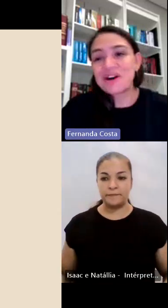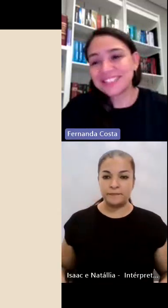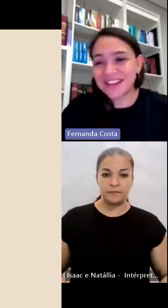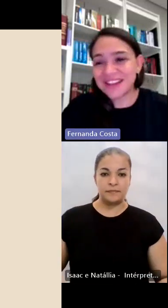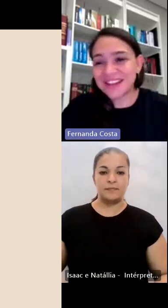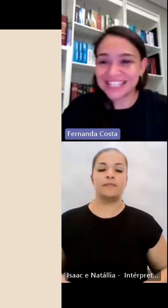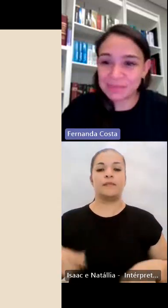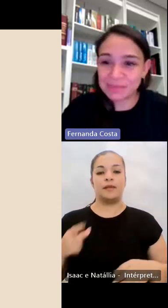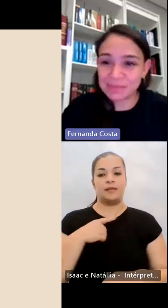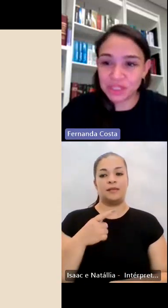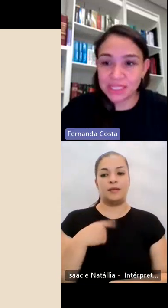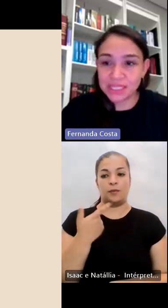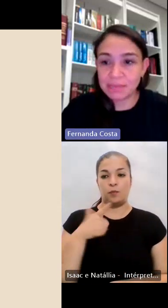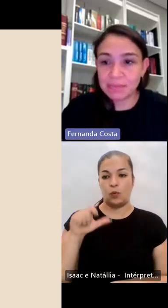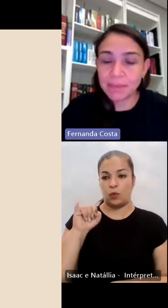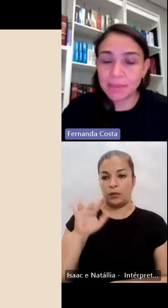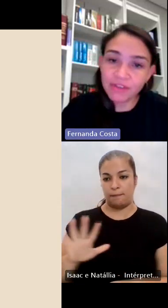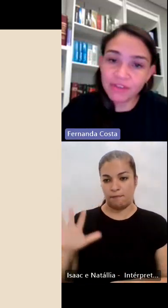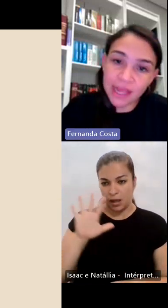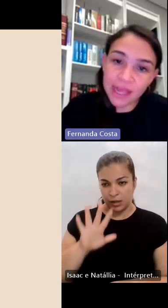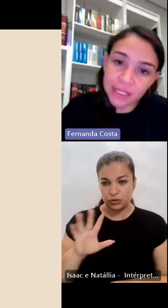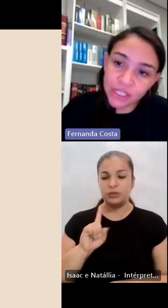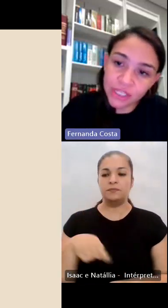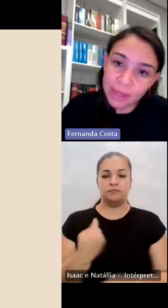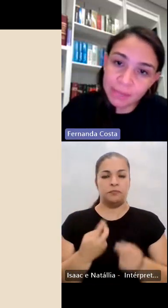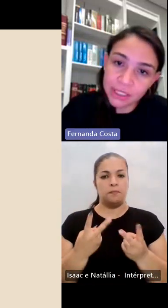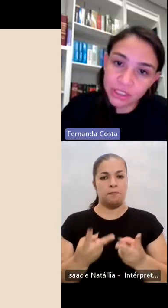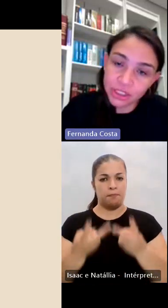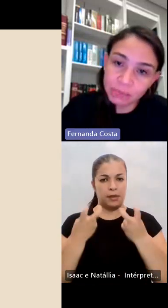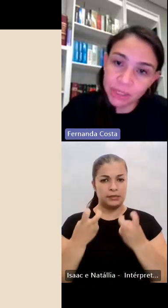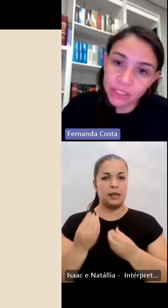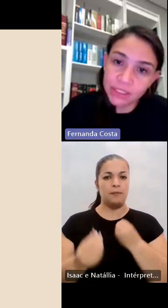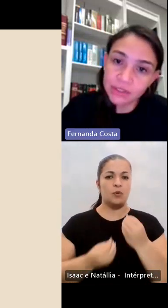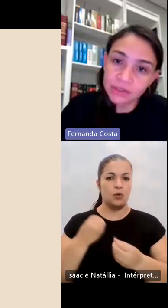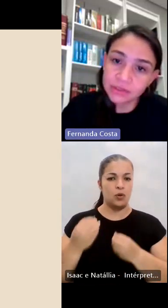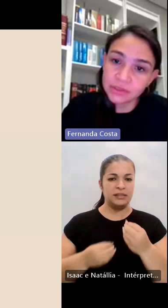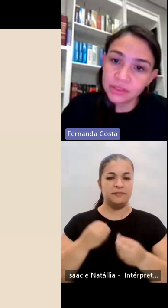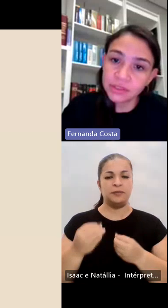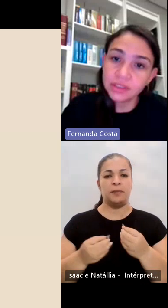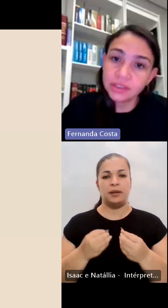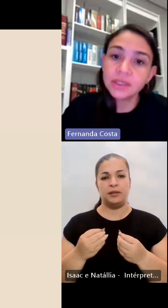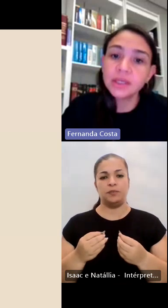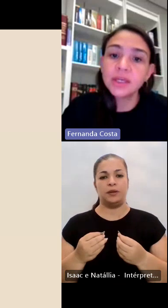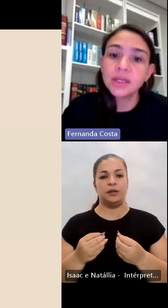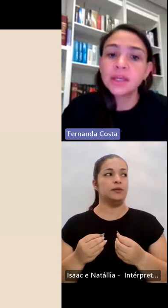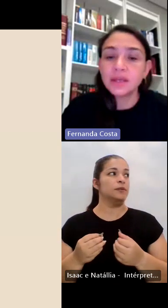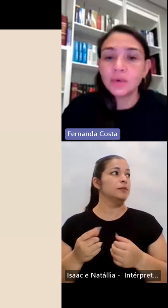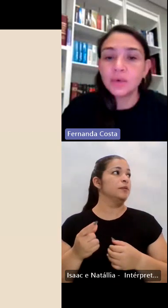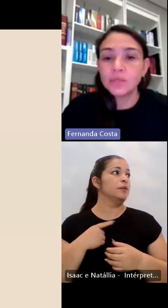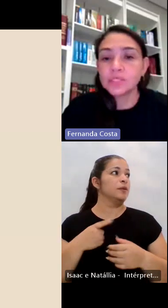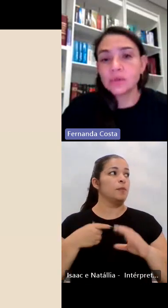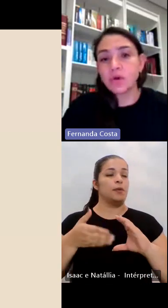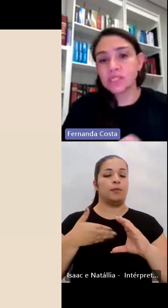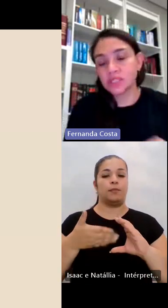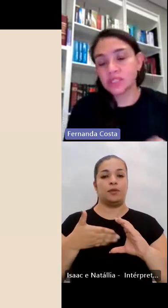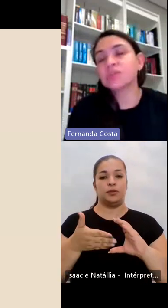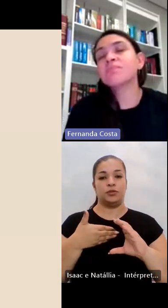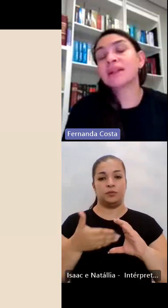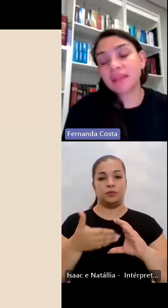Uma outra imagem que dá para a gente perceber perfeitamente a membrana timpânica e